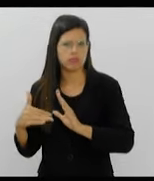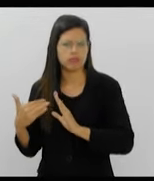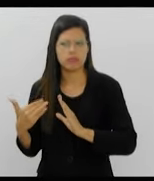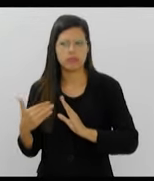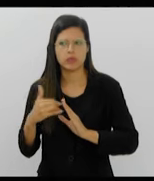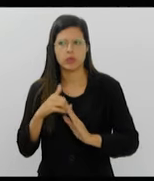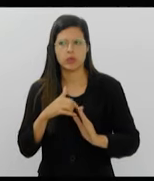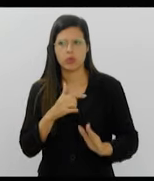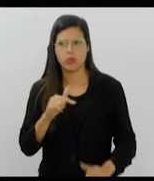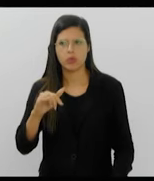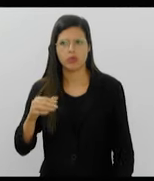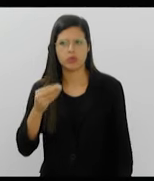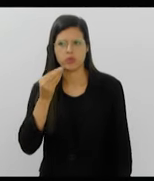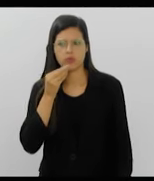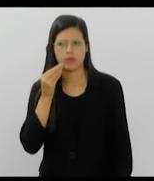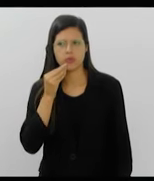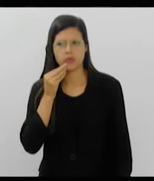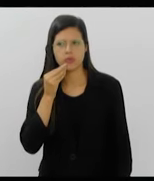oportunidades